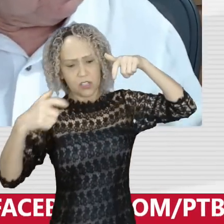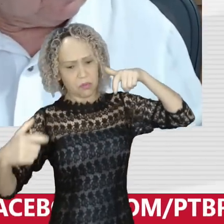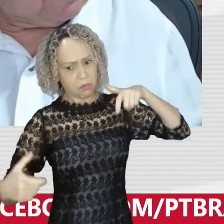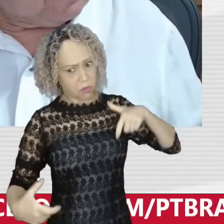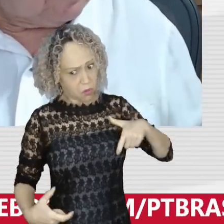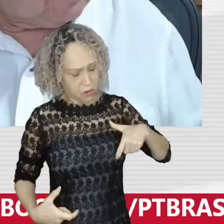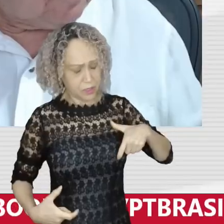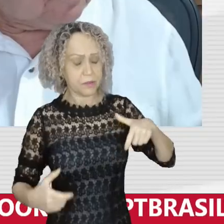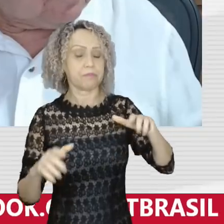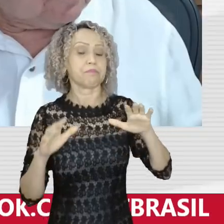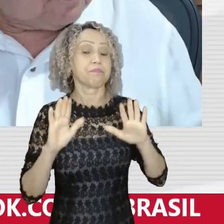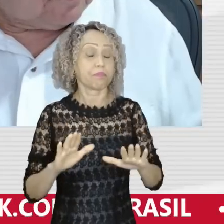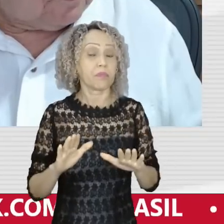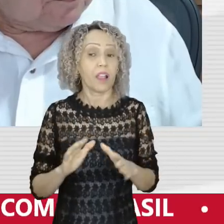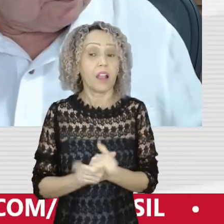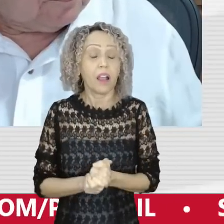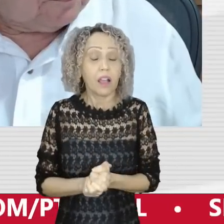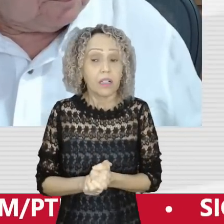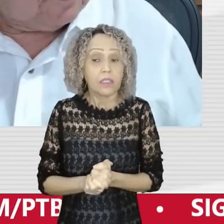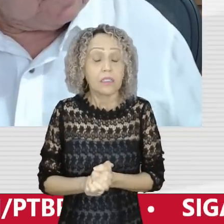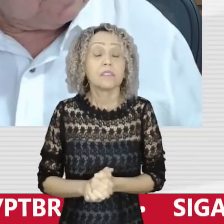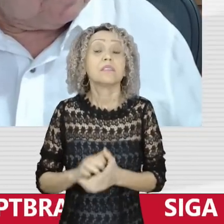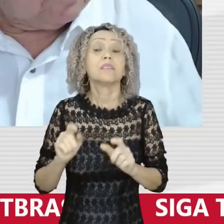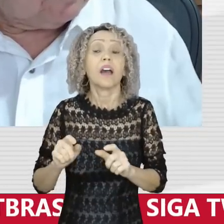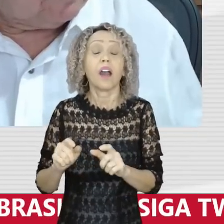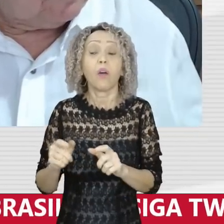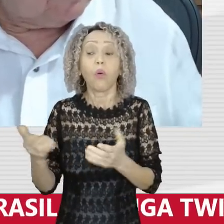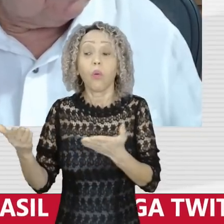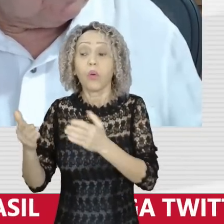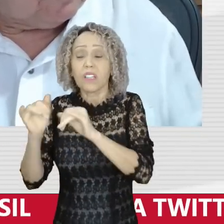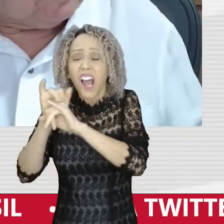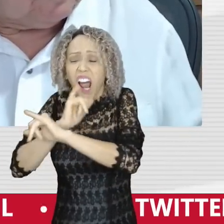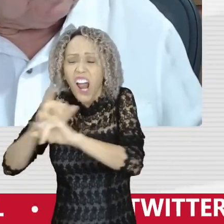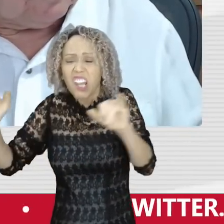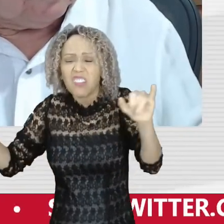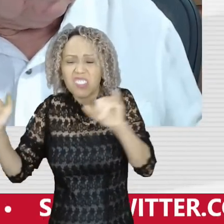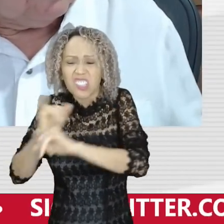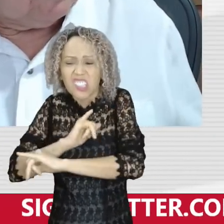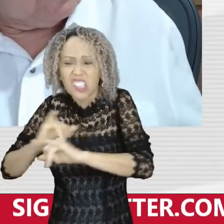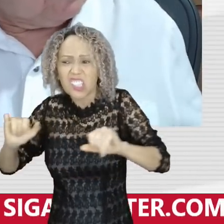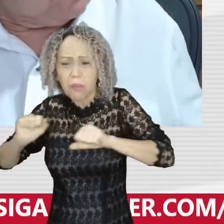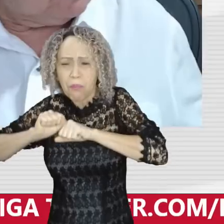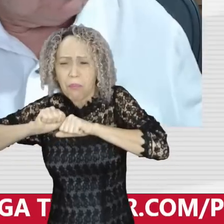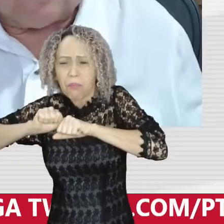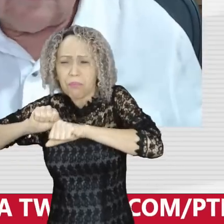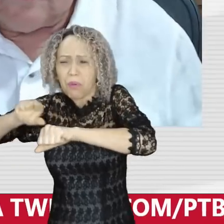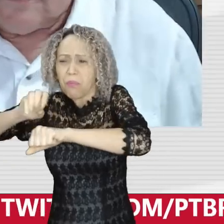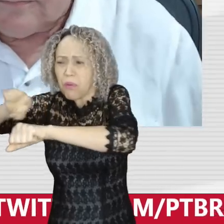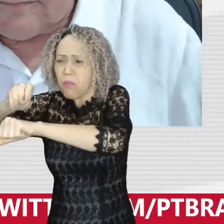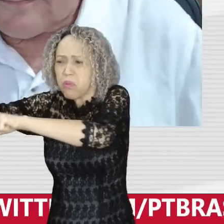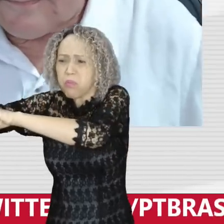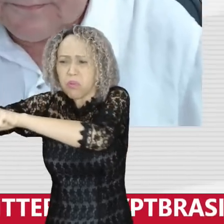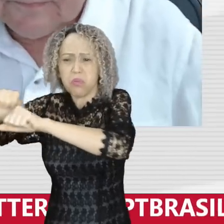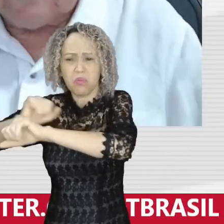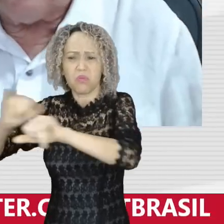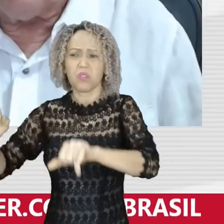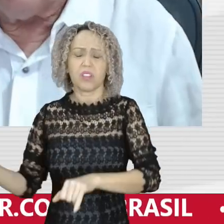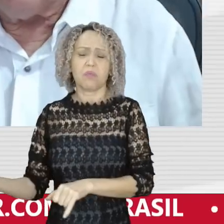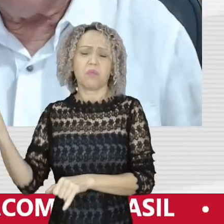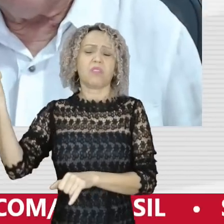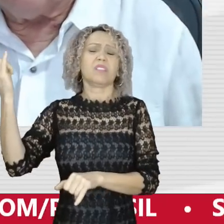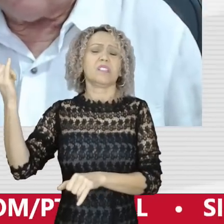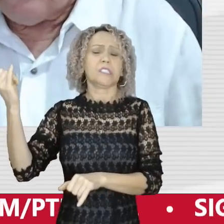notícia de hoje, ser uma notícia muito importante, de muito valor para o nosso país nos dias que nós estamos